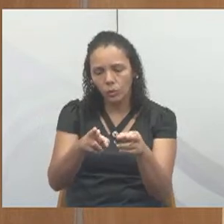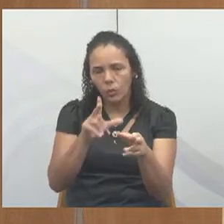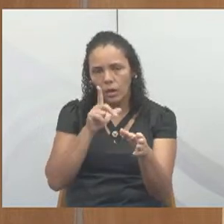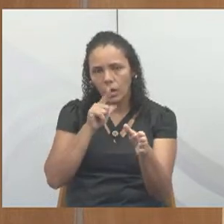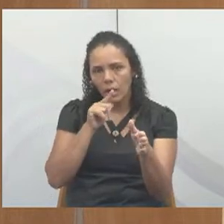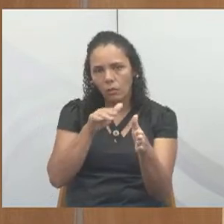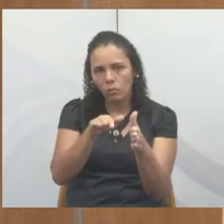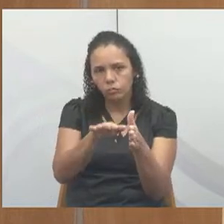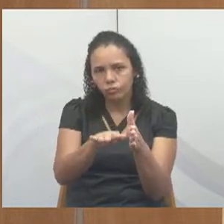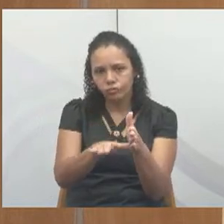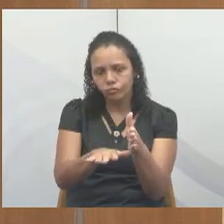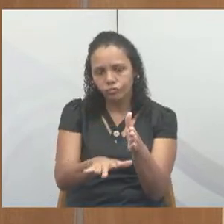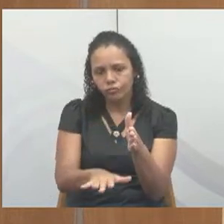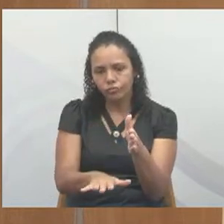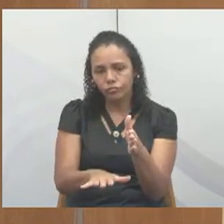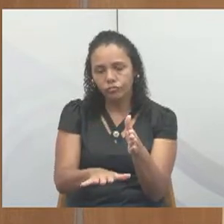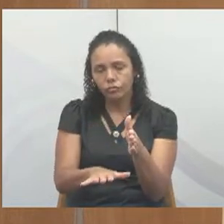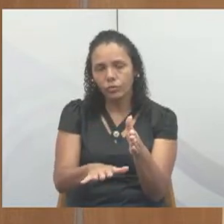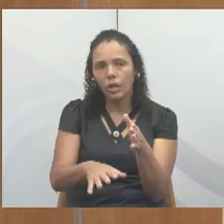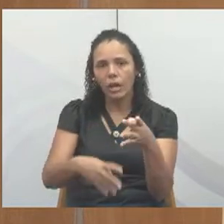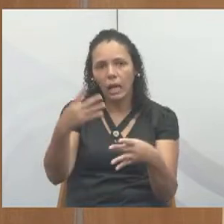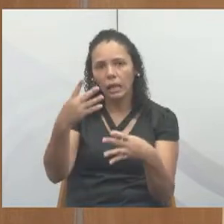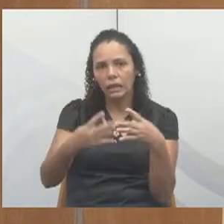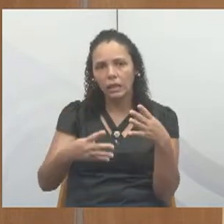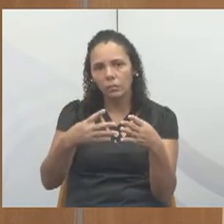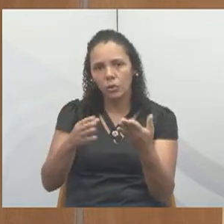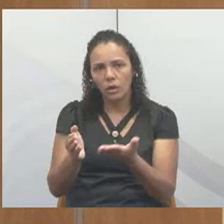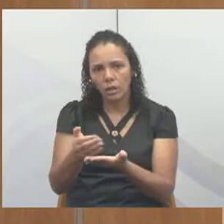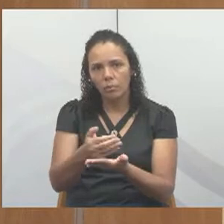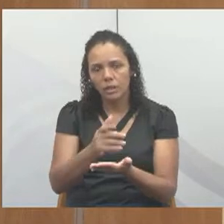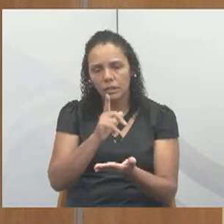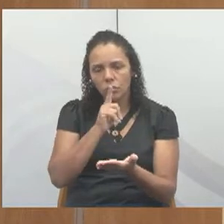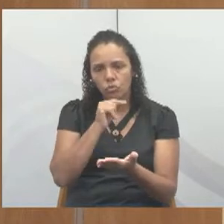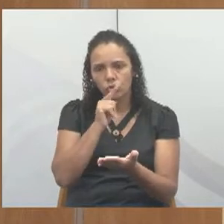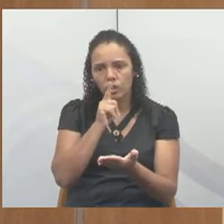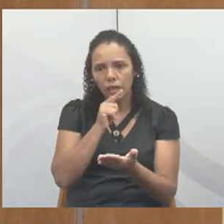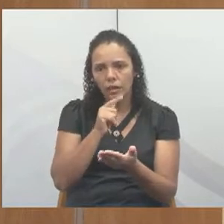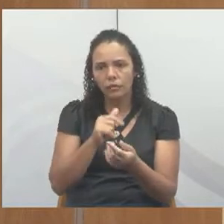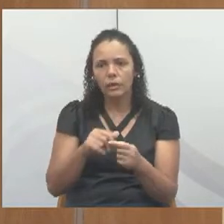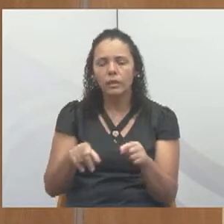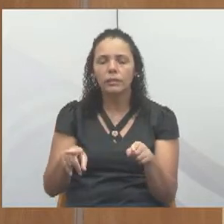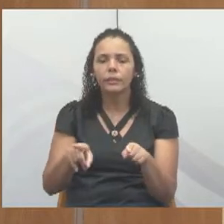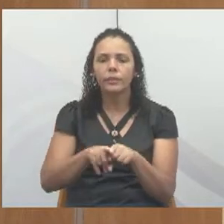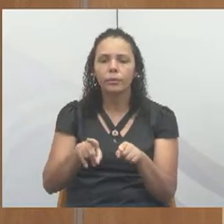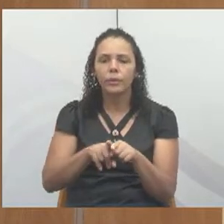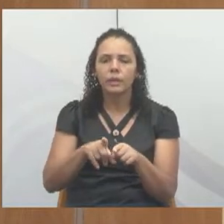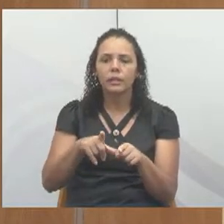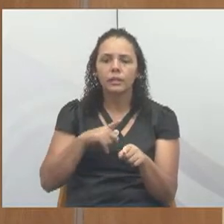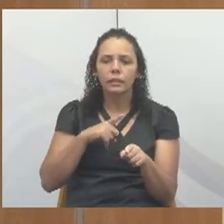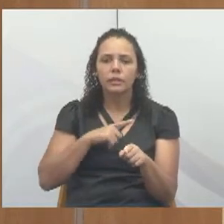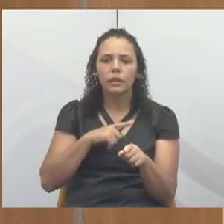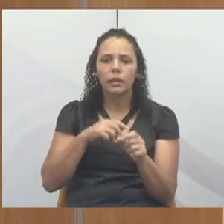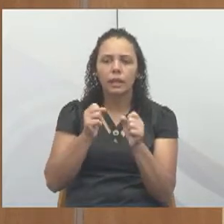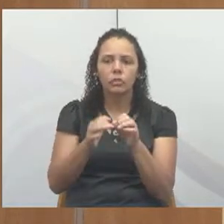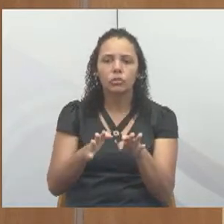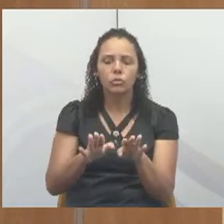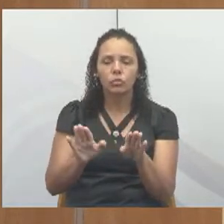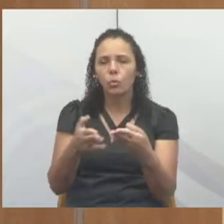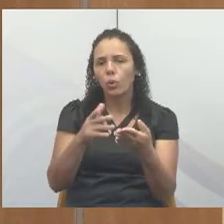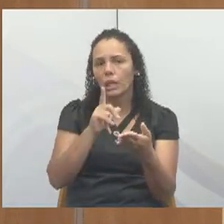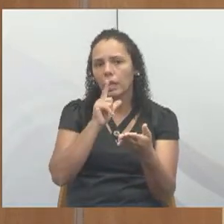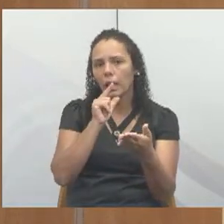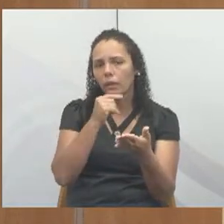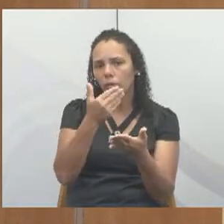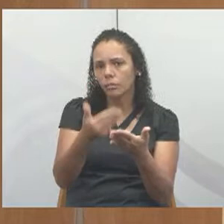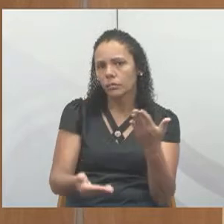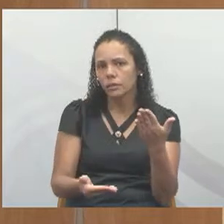prejudicou a captação, já foi normalizado. A gente tem ações de perdas, de controle de perdas, que muito da